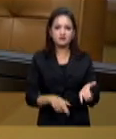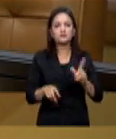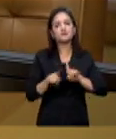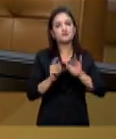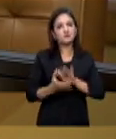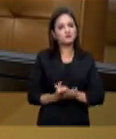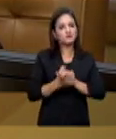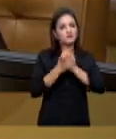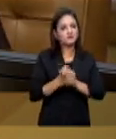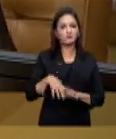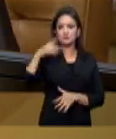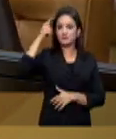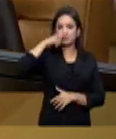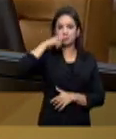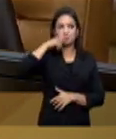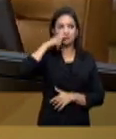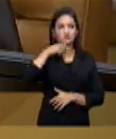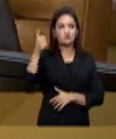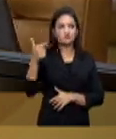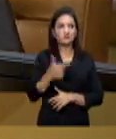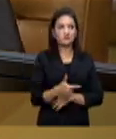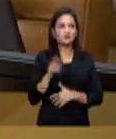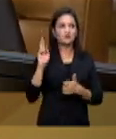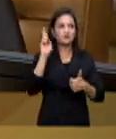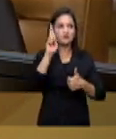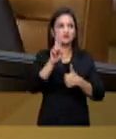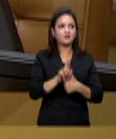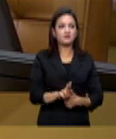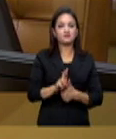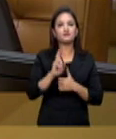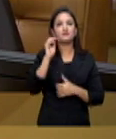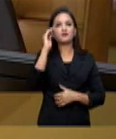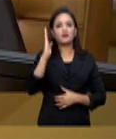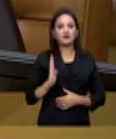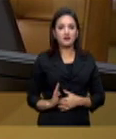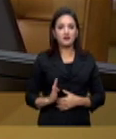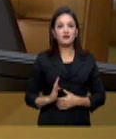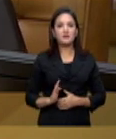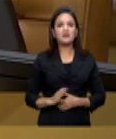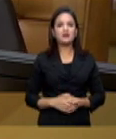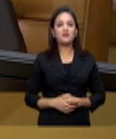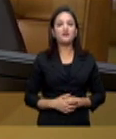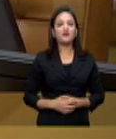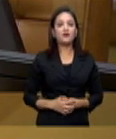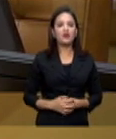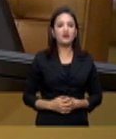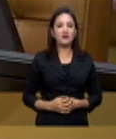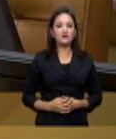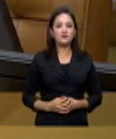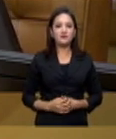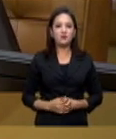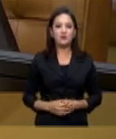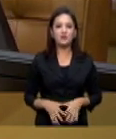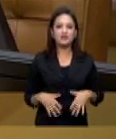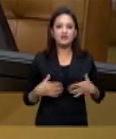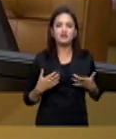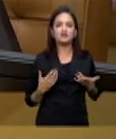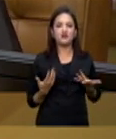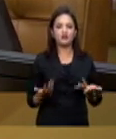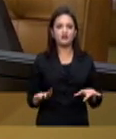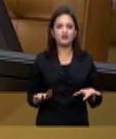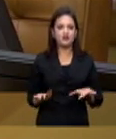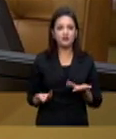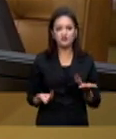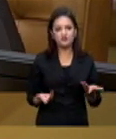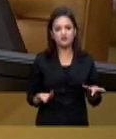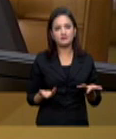Mendes, senhor vice-procurador-geral da República, doutor Humberto Jaques, doutor Guilherme da Nóbrega, advogado presente